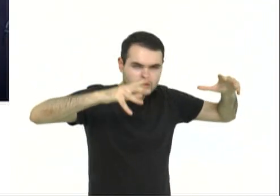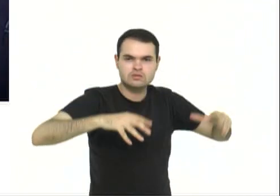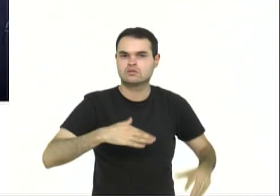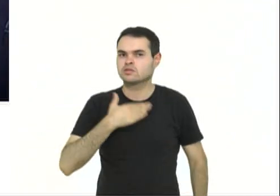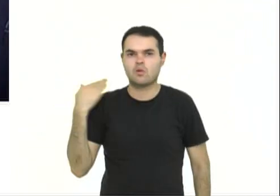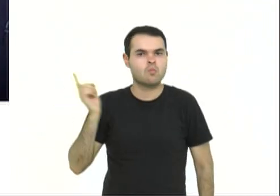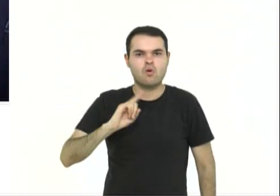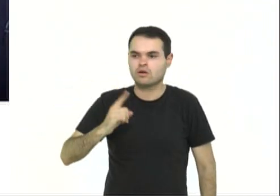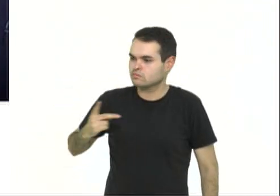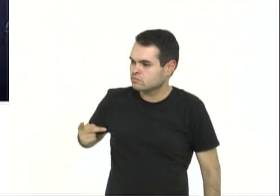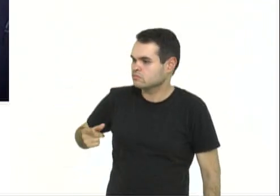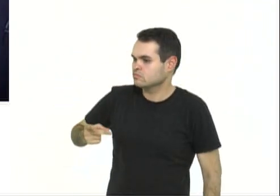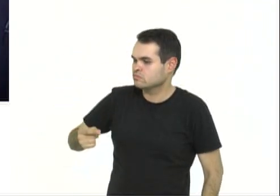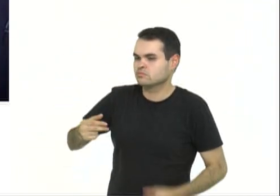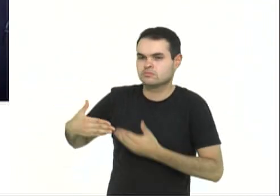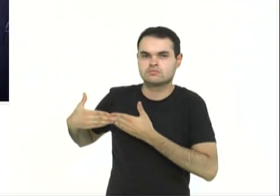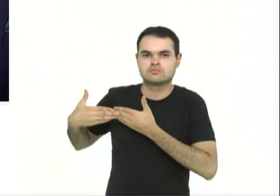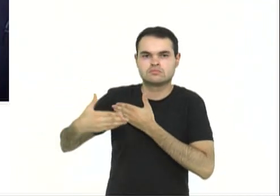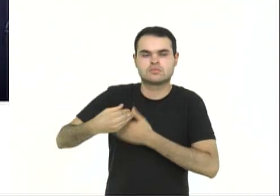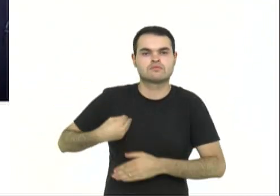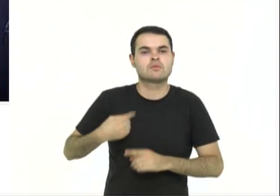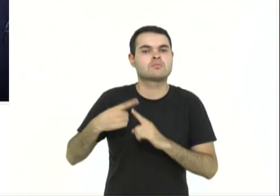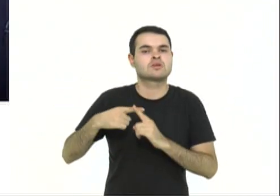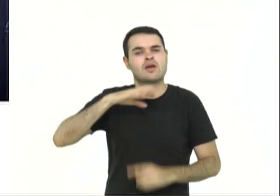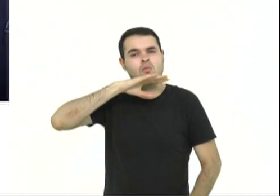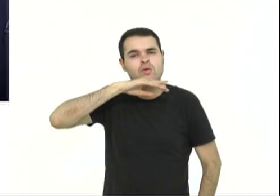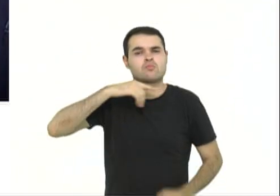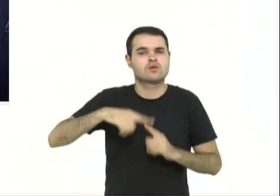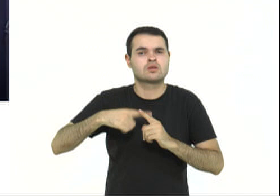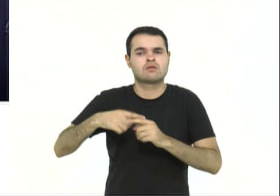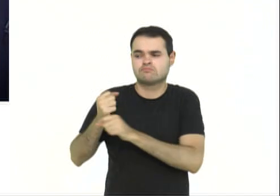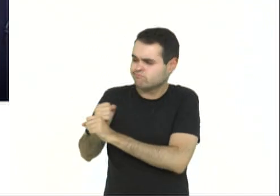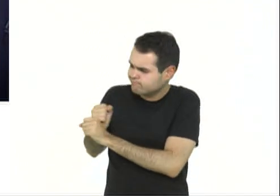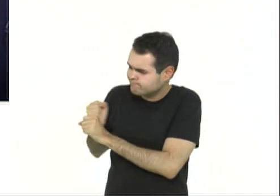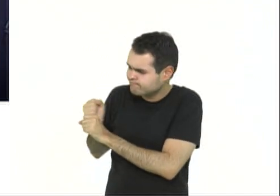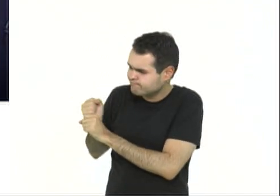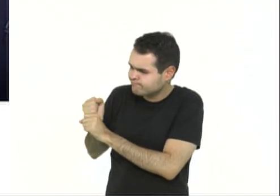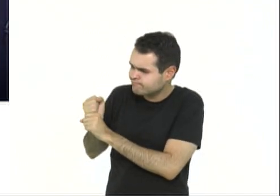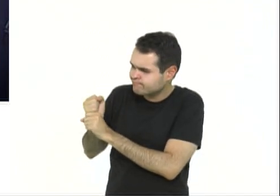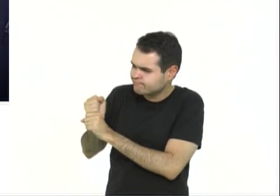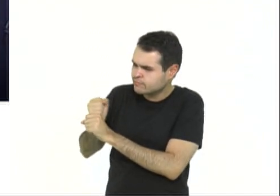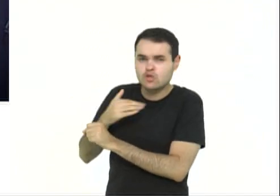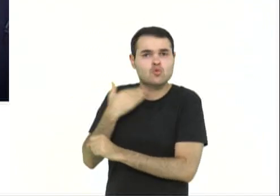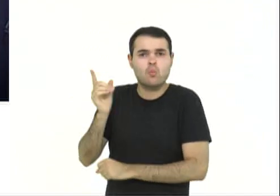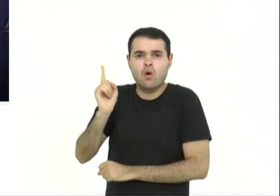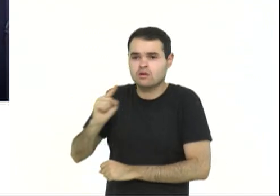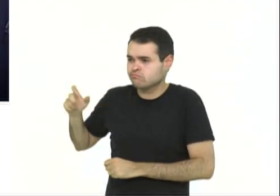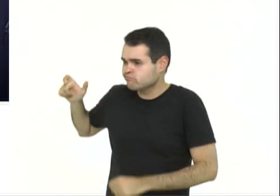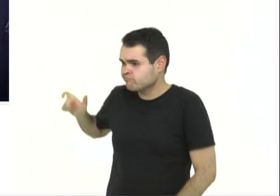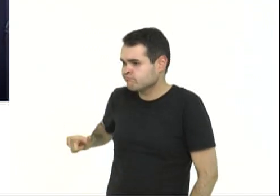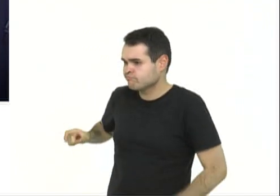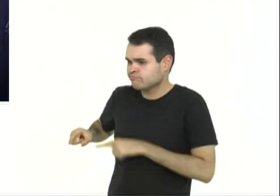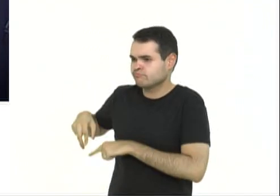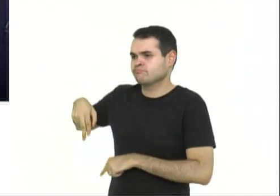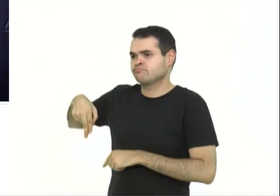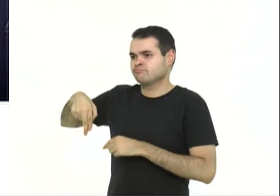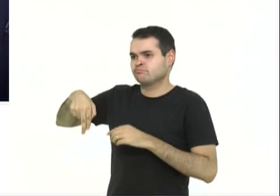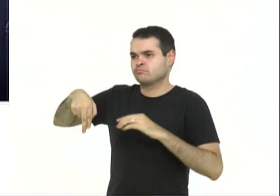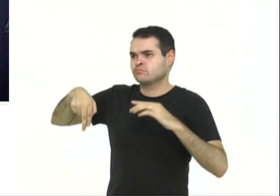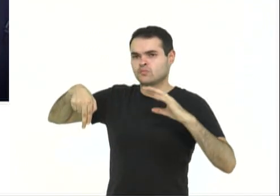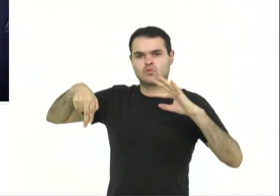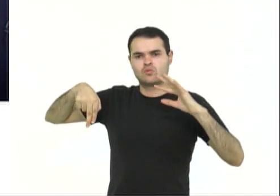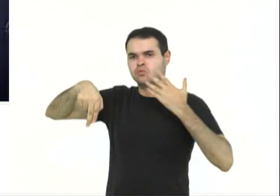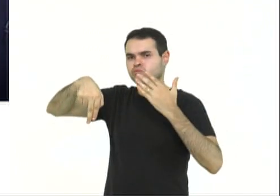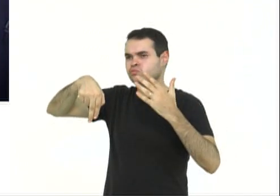morre. E ele começa a ver que isso é ruim, porque na verdade o tempo vai passando, os séculos vão passando e as épocas vão mudando, e ele vê